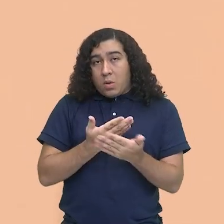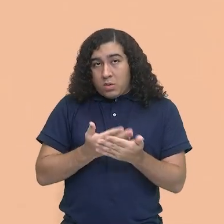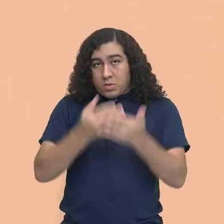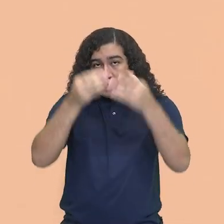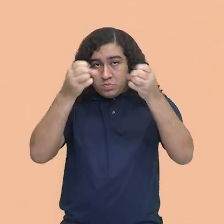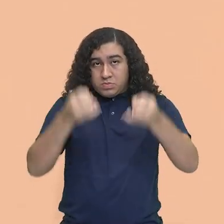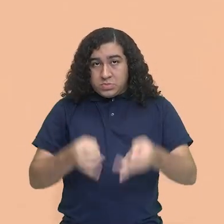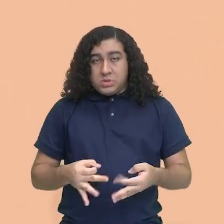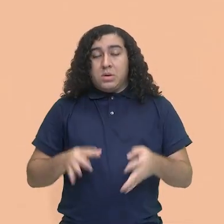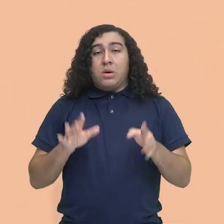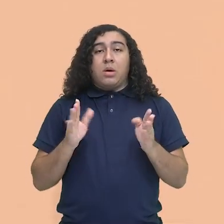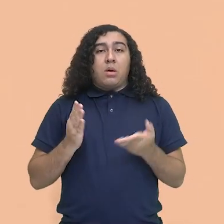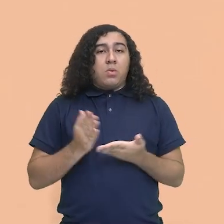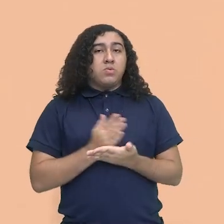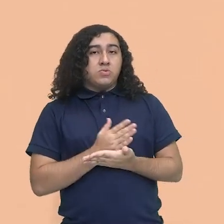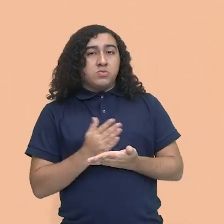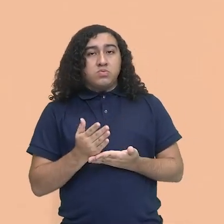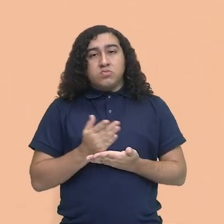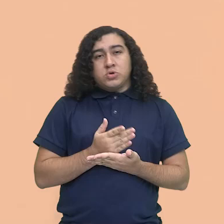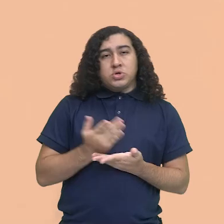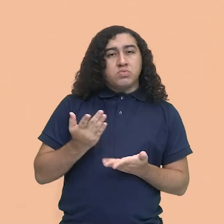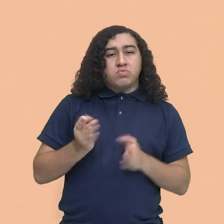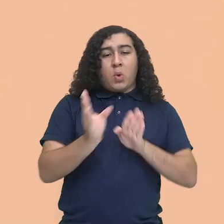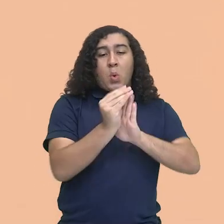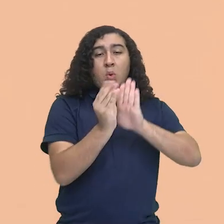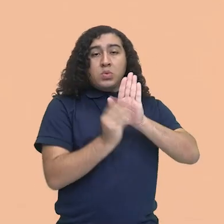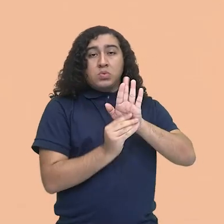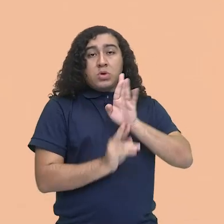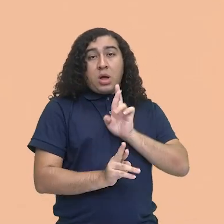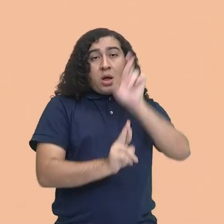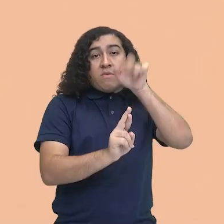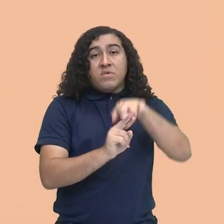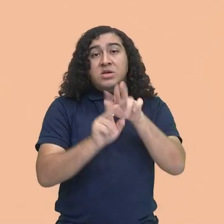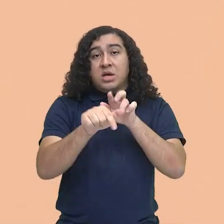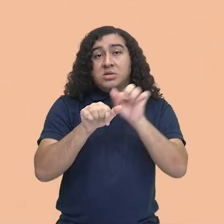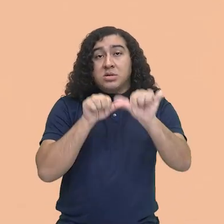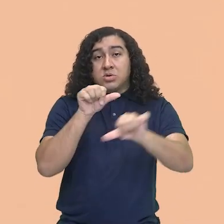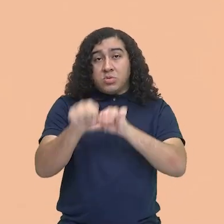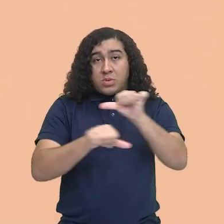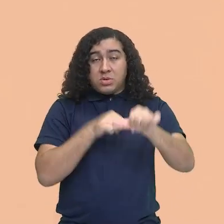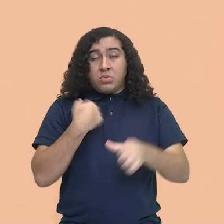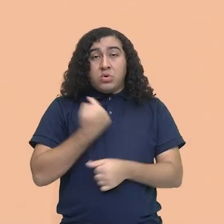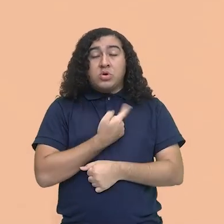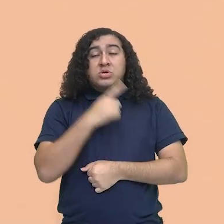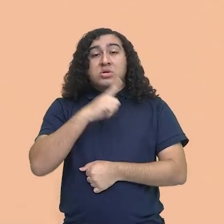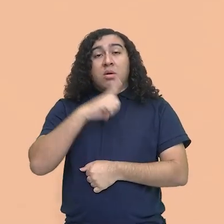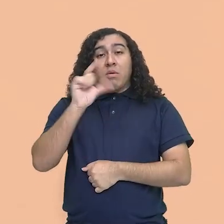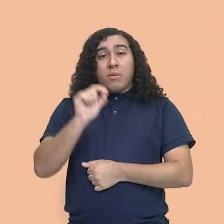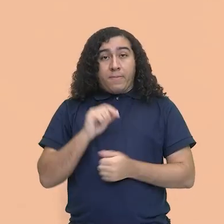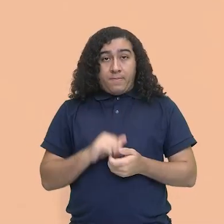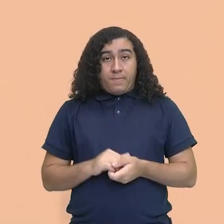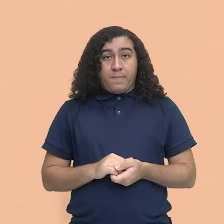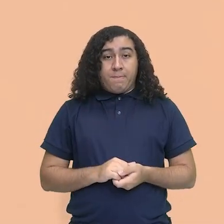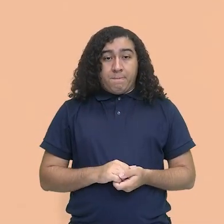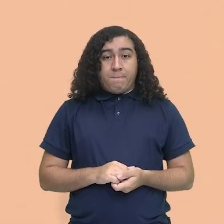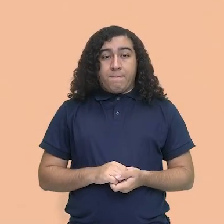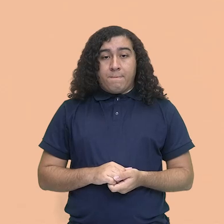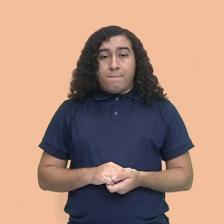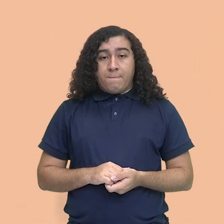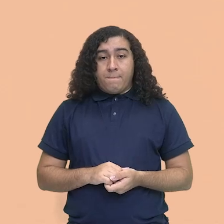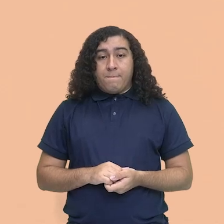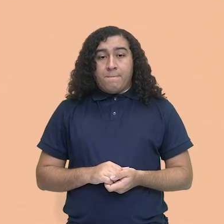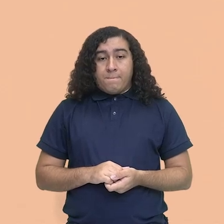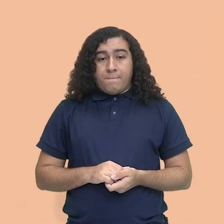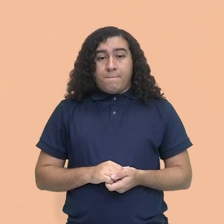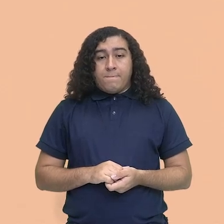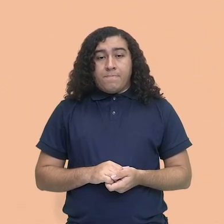também, alguns pontos relacionados a essas mudanças. E aí a gente vai ter o aumento